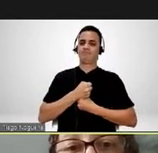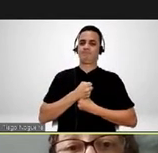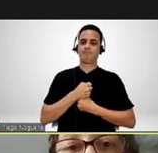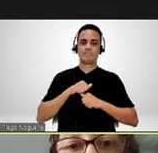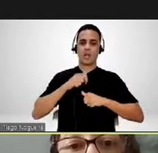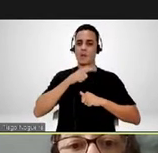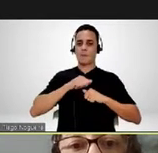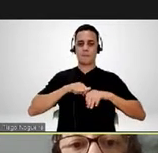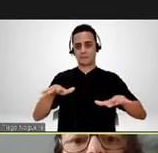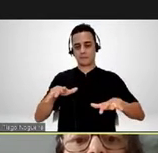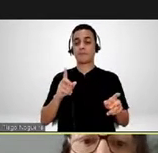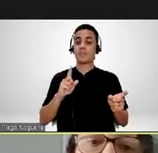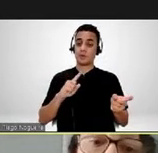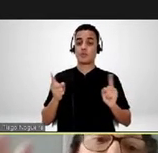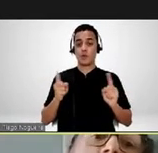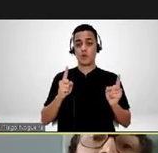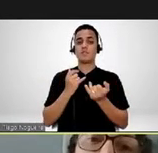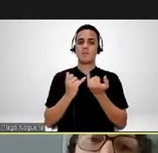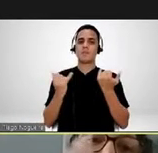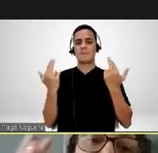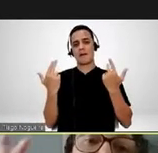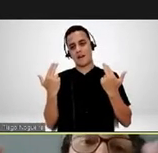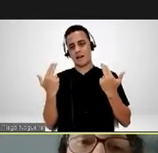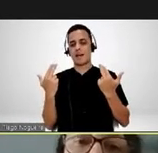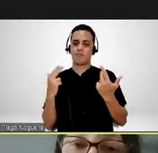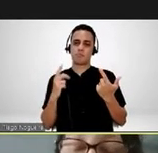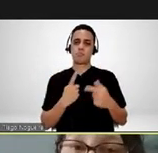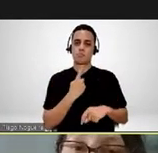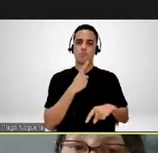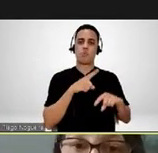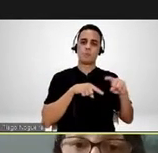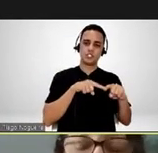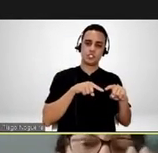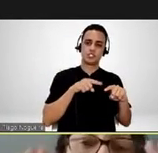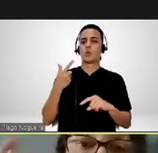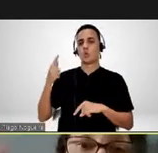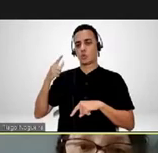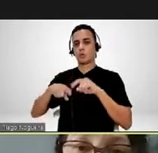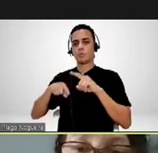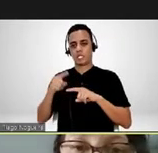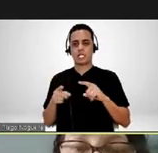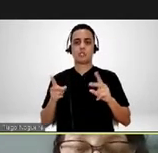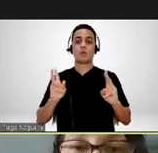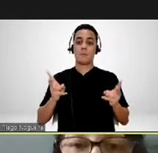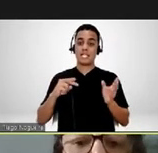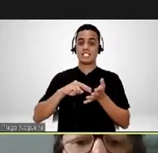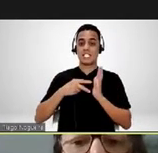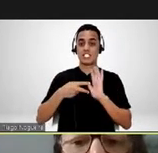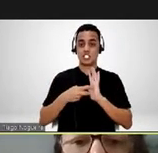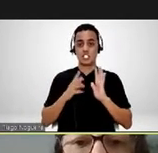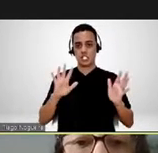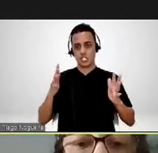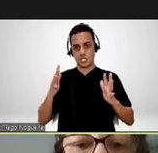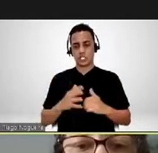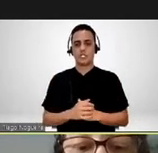apresentando de modo similar, tanto um objeto quanto o outro, numa apreensão de sentido aqui.